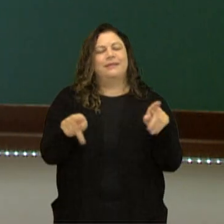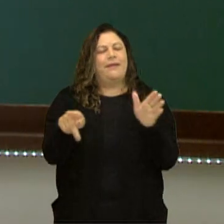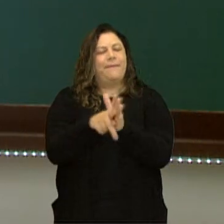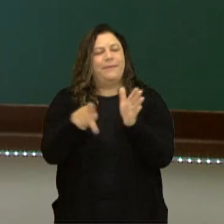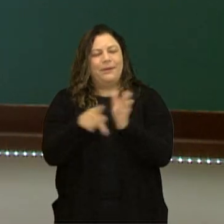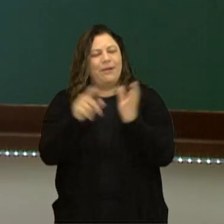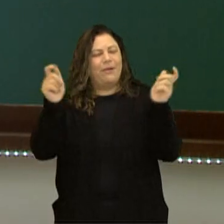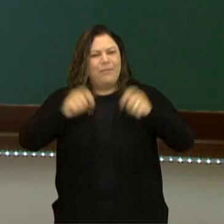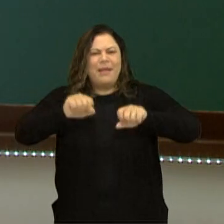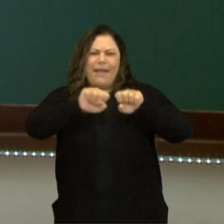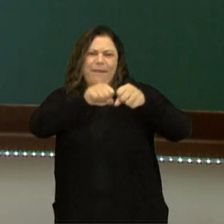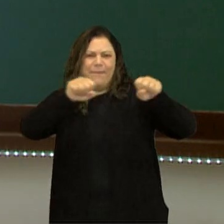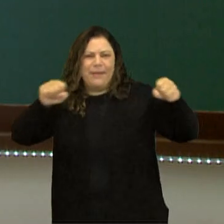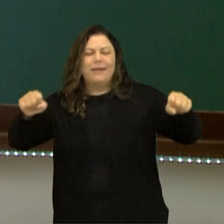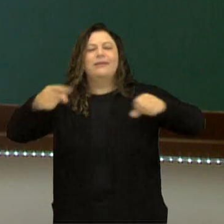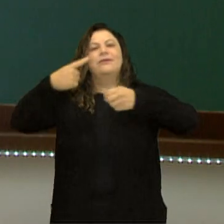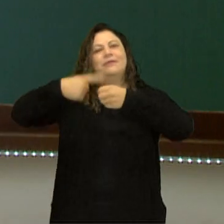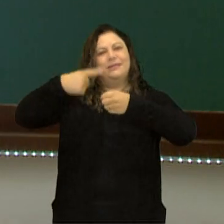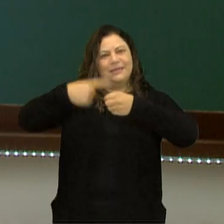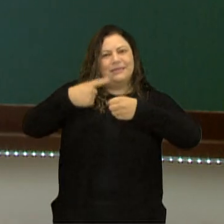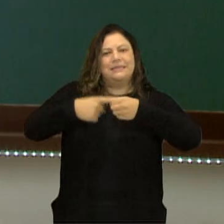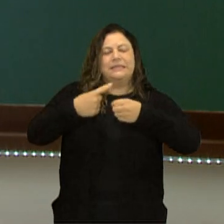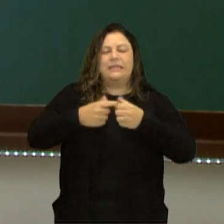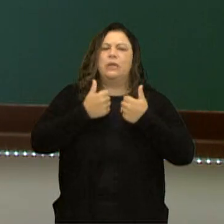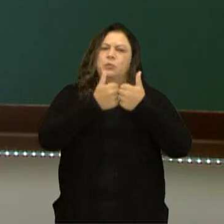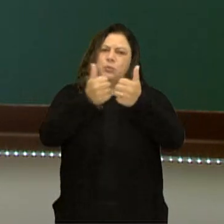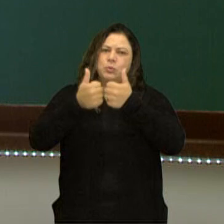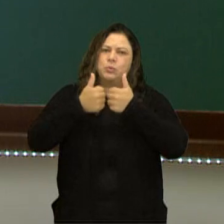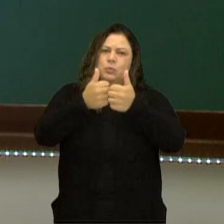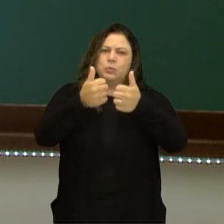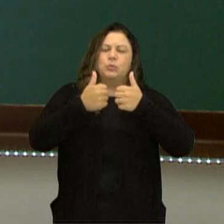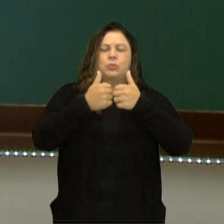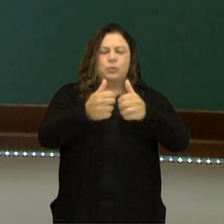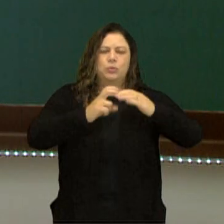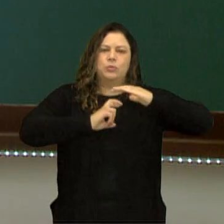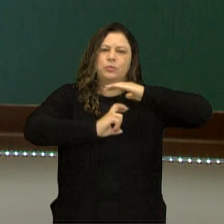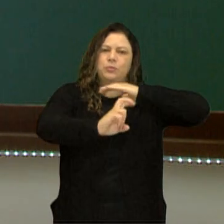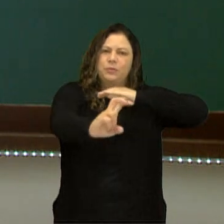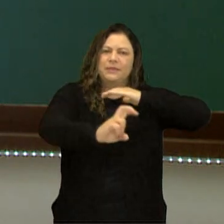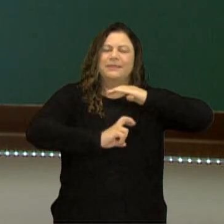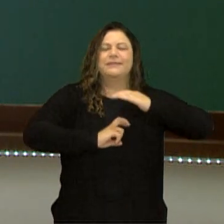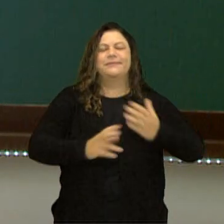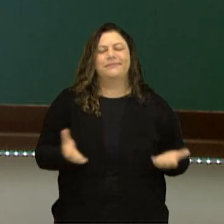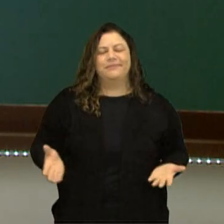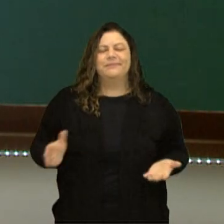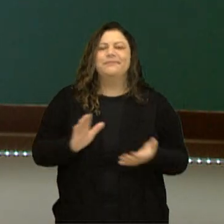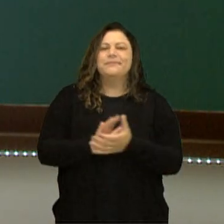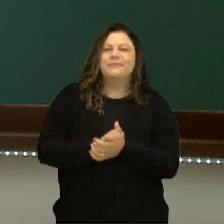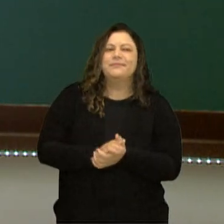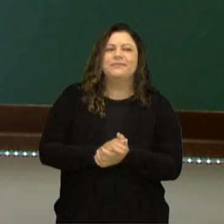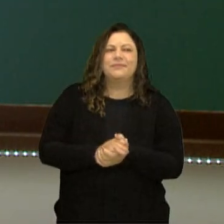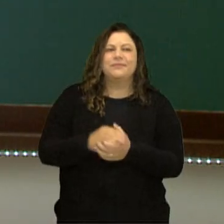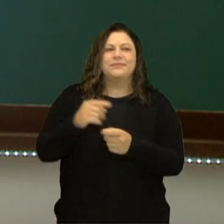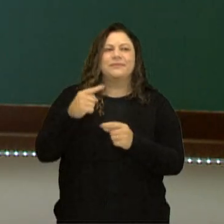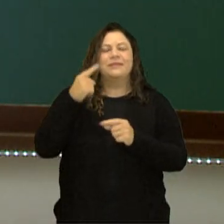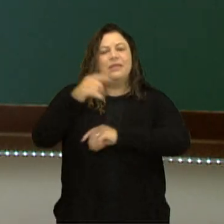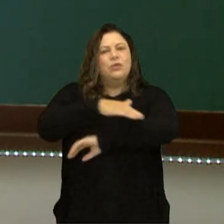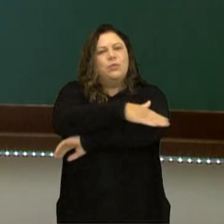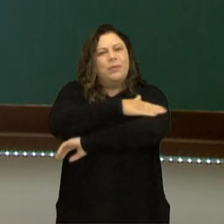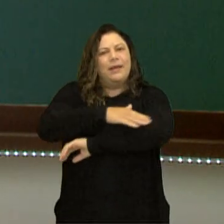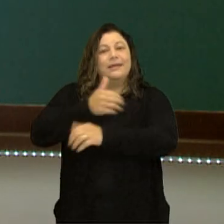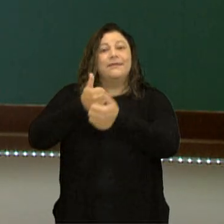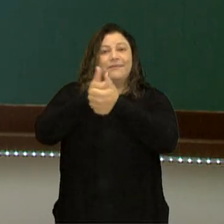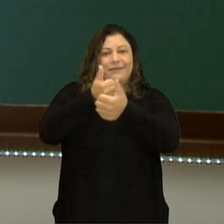Então, a maior estação da cidade, onde saem os ônibus, os metrôs, é a estação central. E o Central Park fica aqui